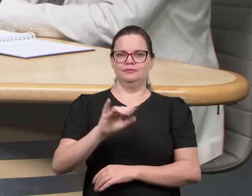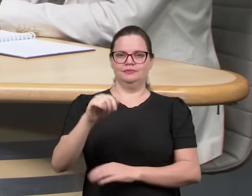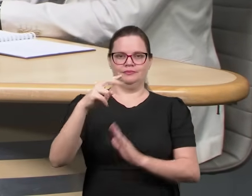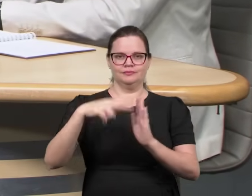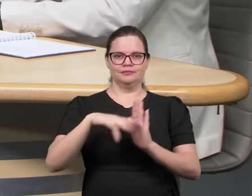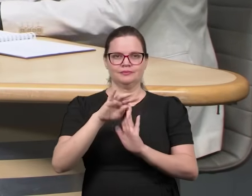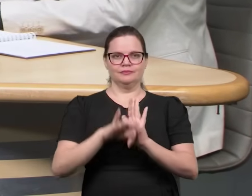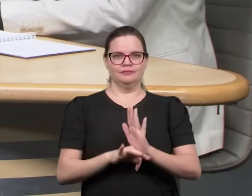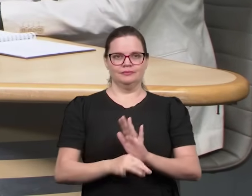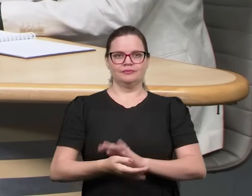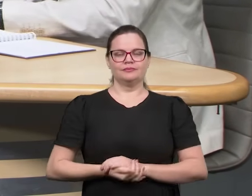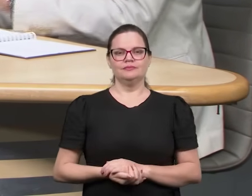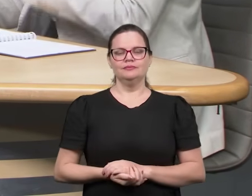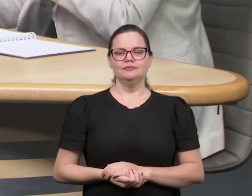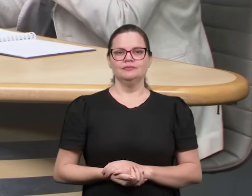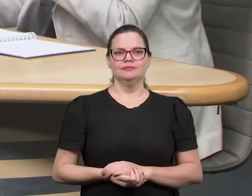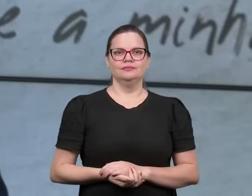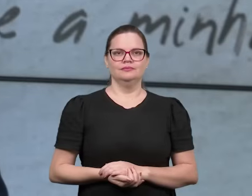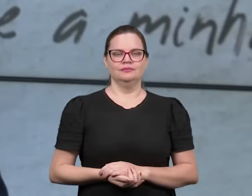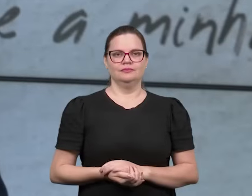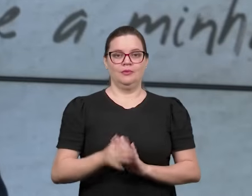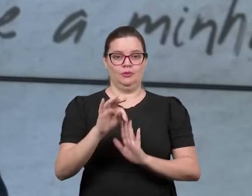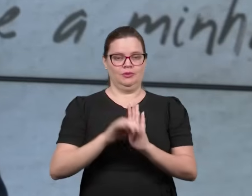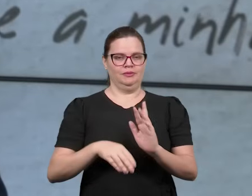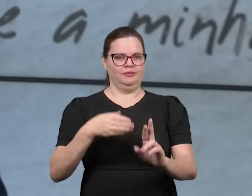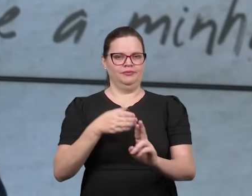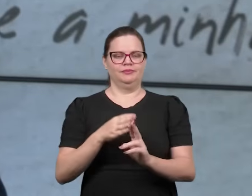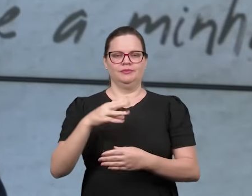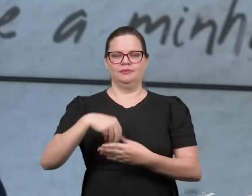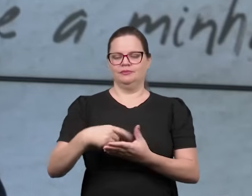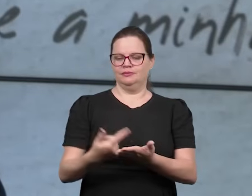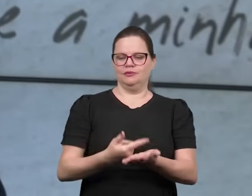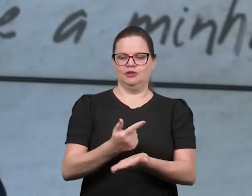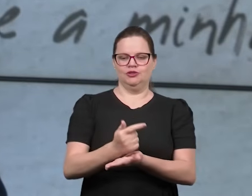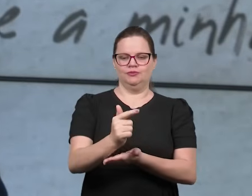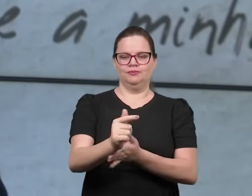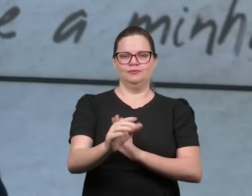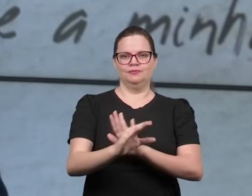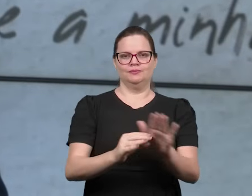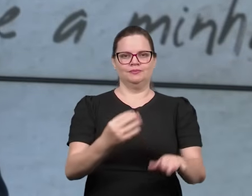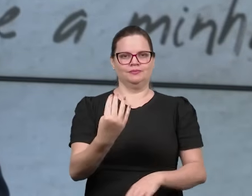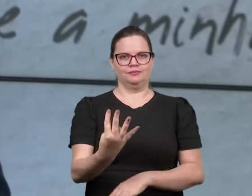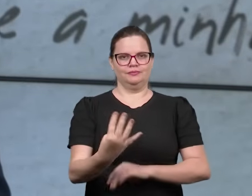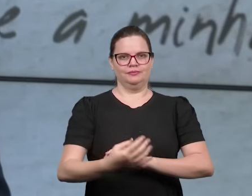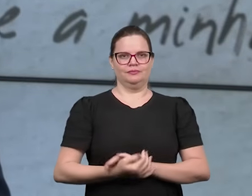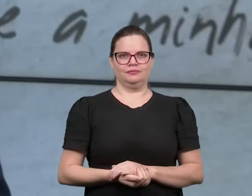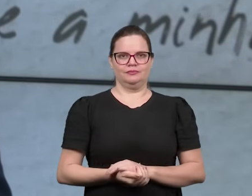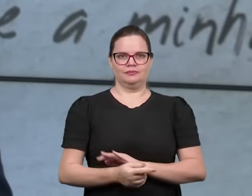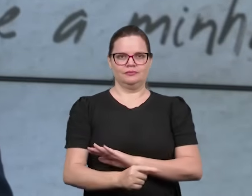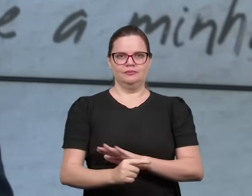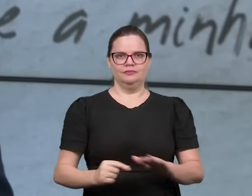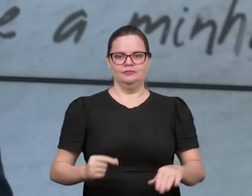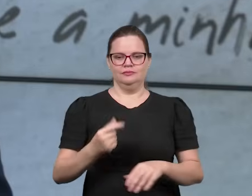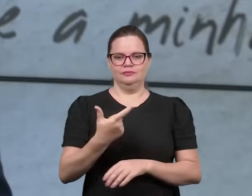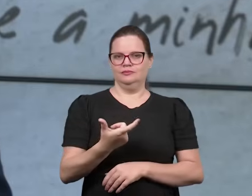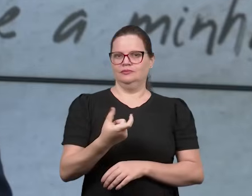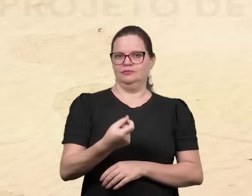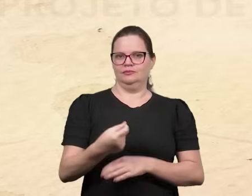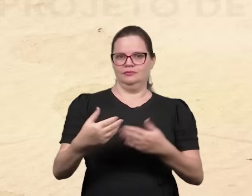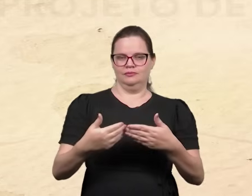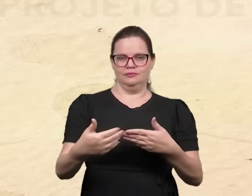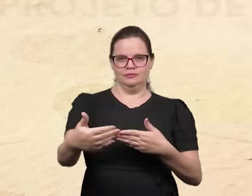base do nosso tema hoje. O texto está no livro de Gênesis, capítulo 4, a partir do versículo